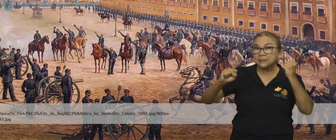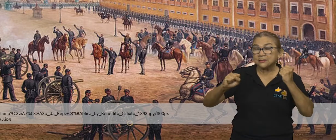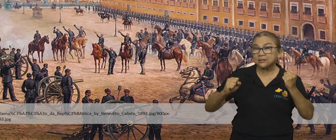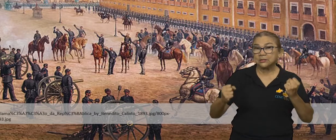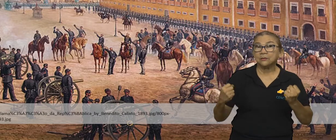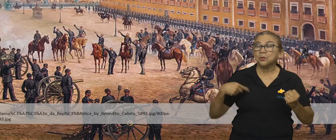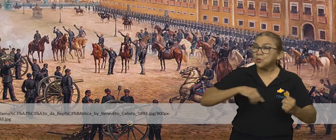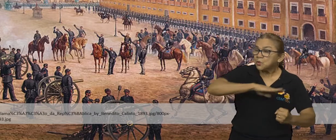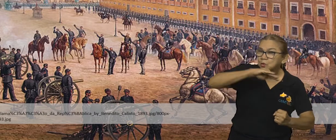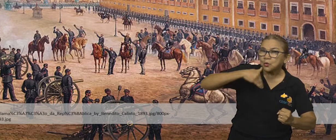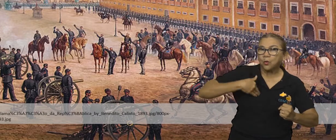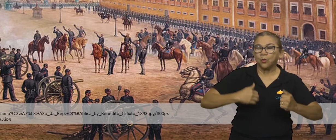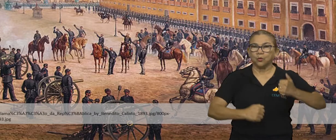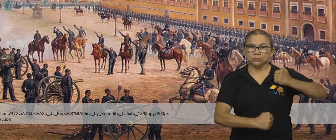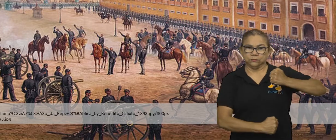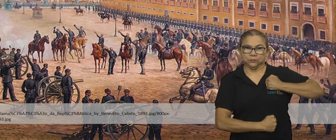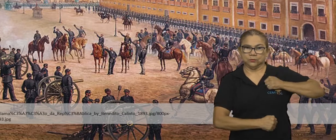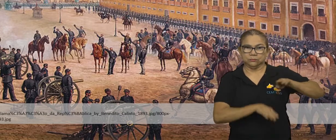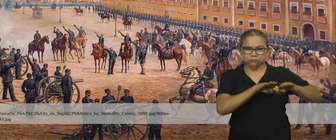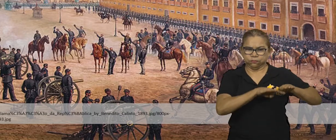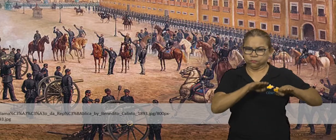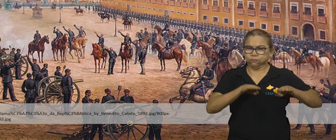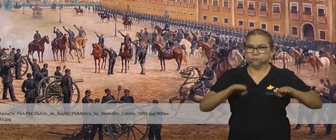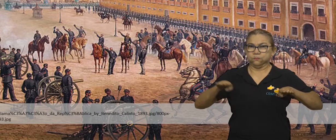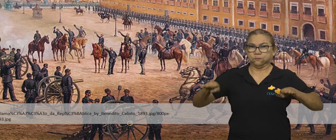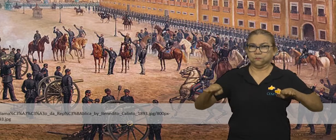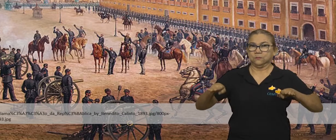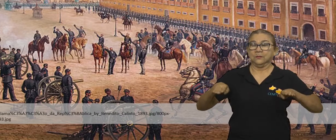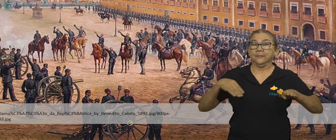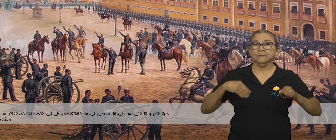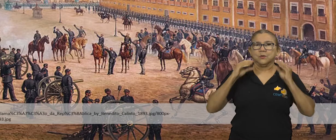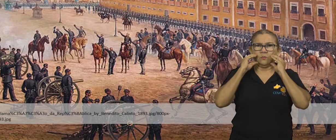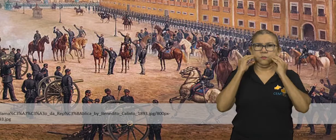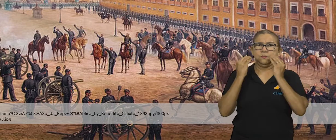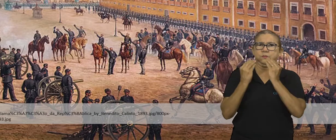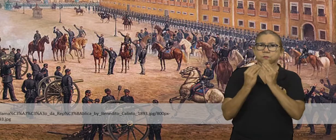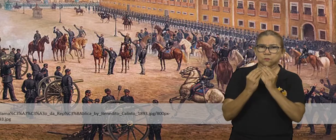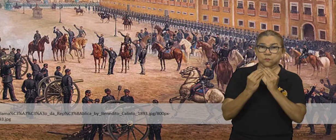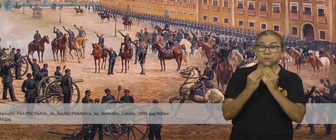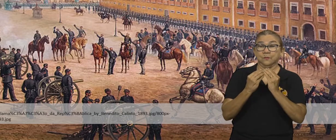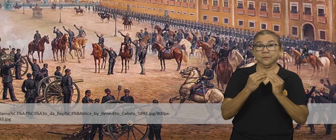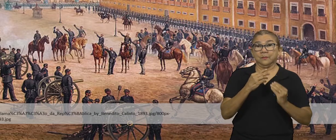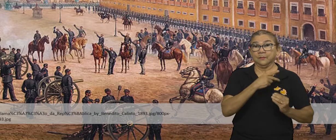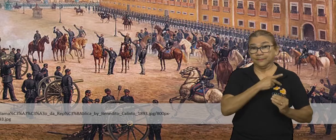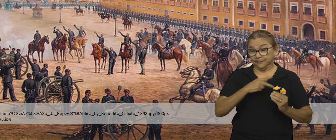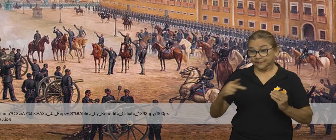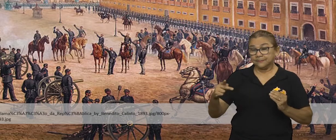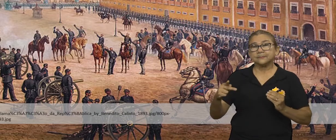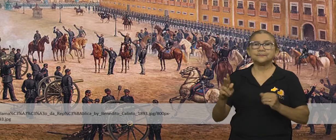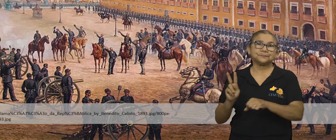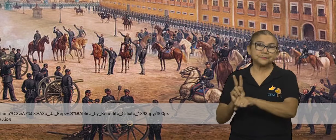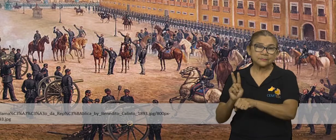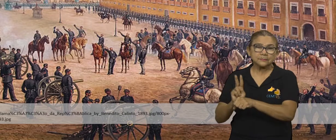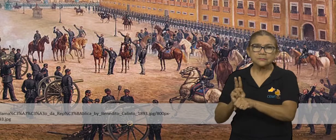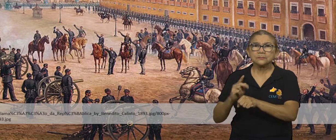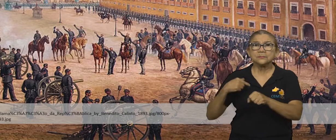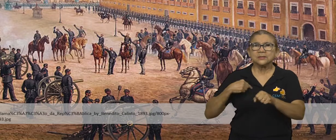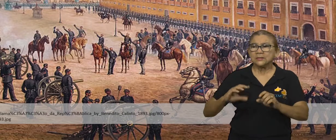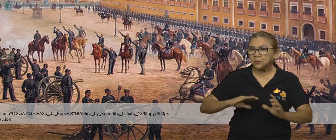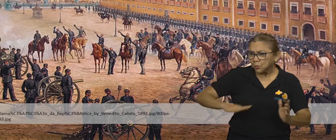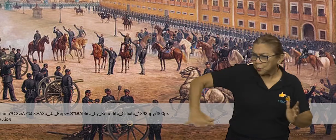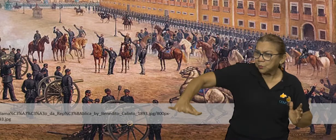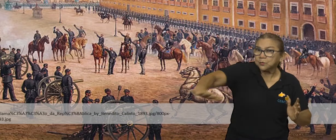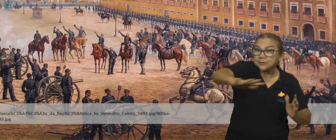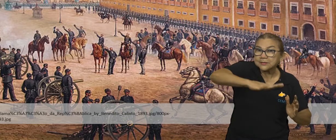exército, convocadas por Marechal Deodoro da Fonseca. Militares se distribuem por toda a tela, e o espaço é